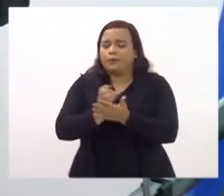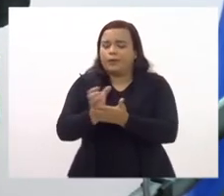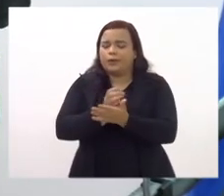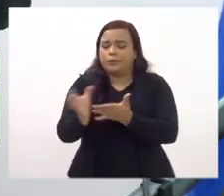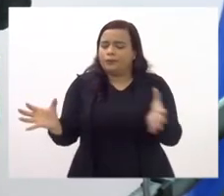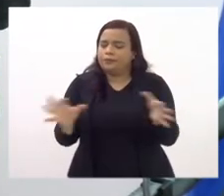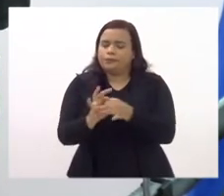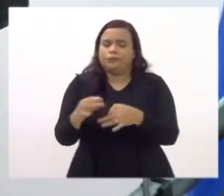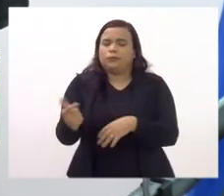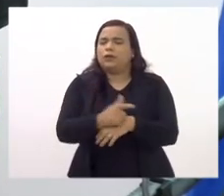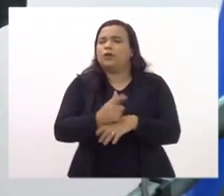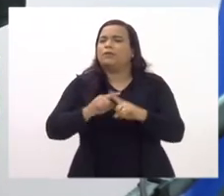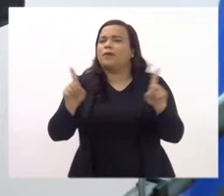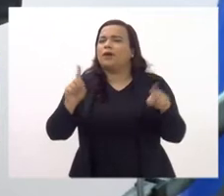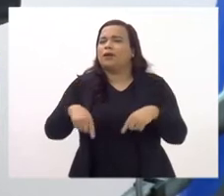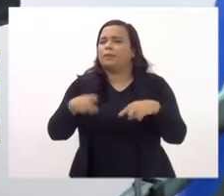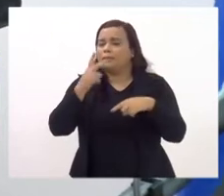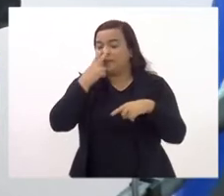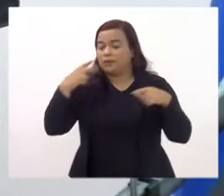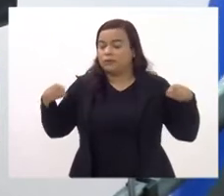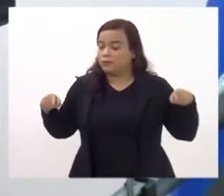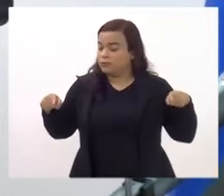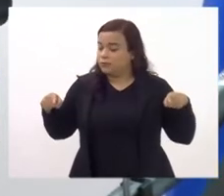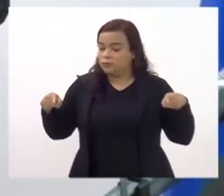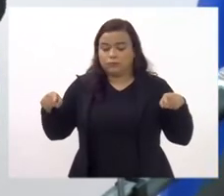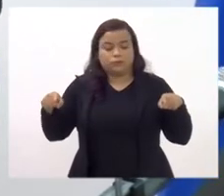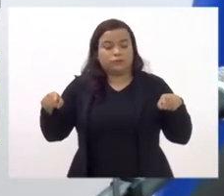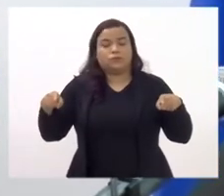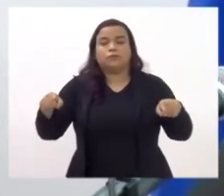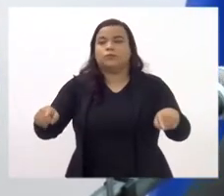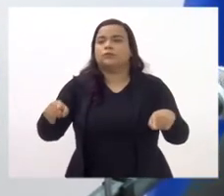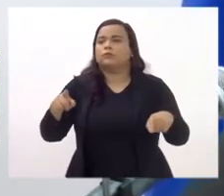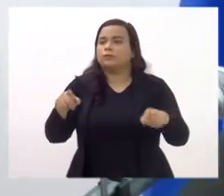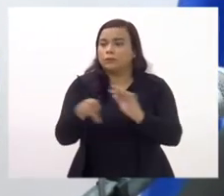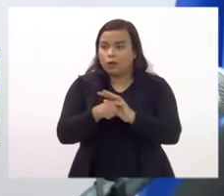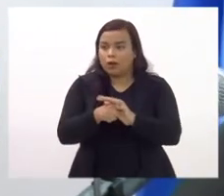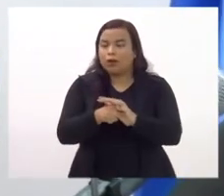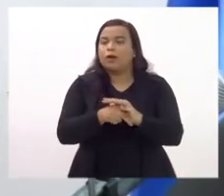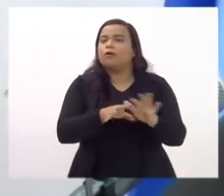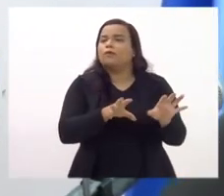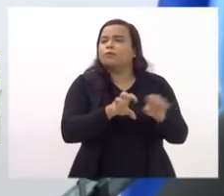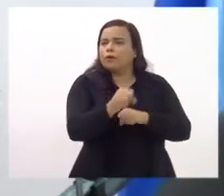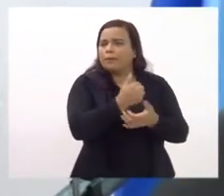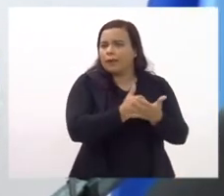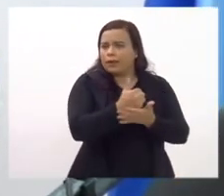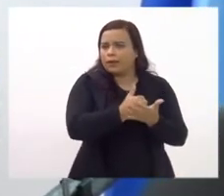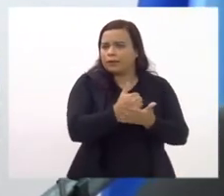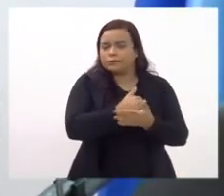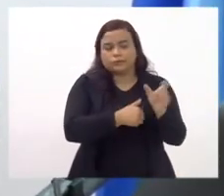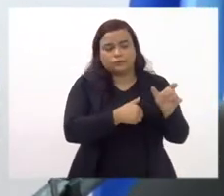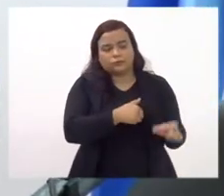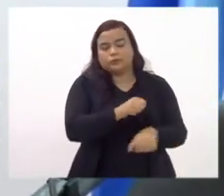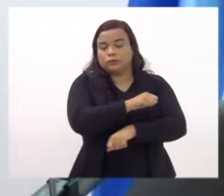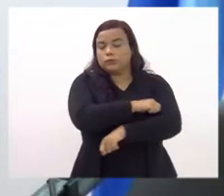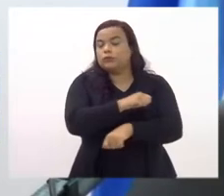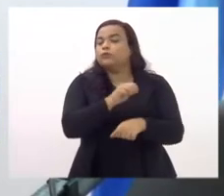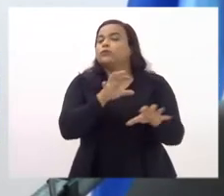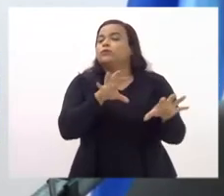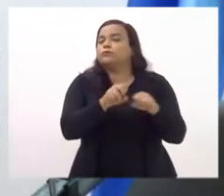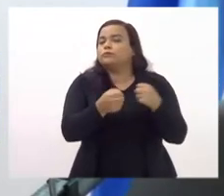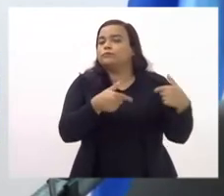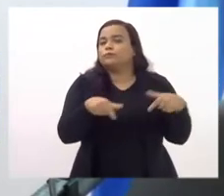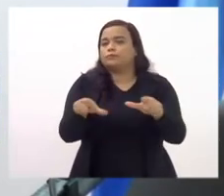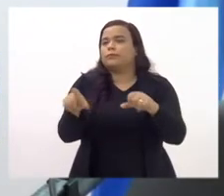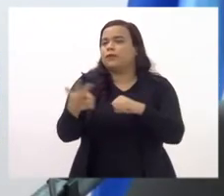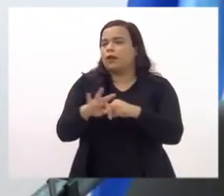assim, que faz parte da formação básica, o estudante se certifica a partir dessa formação em paralelo, como um